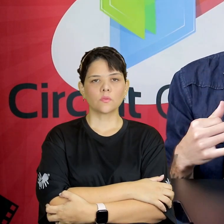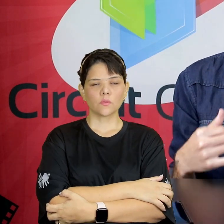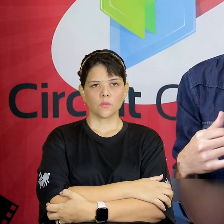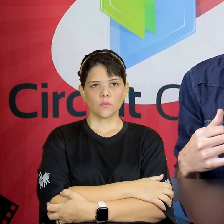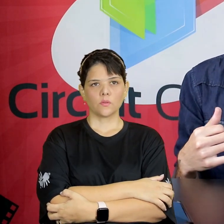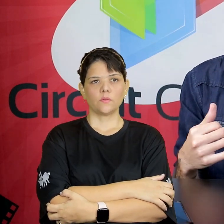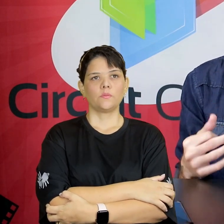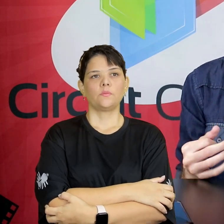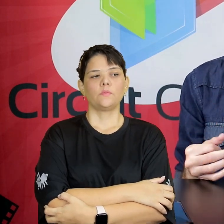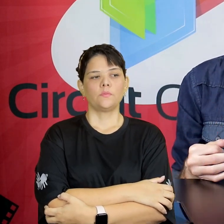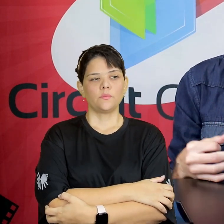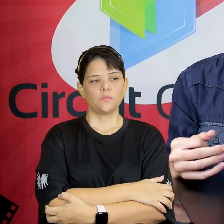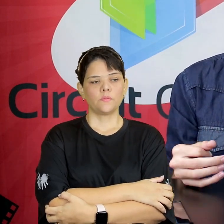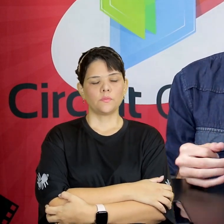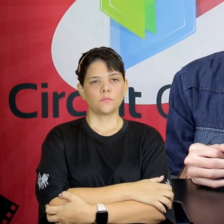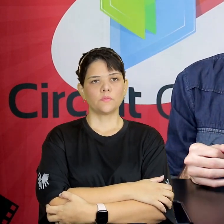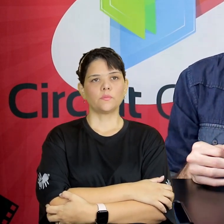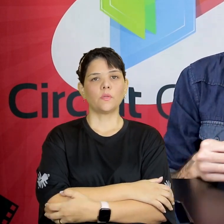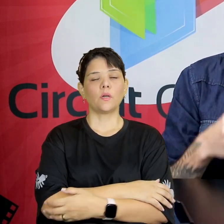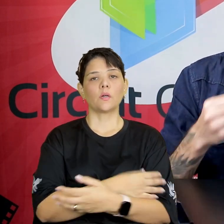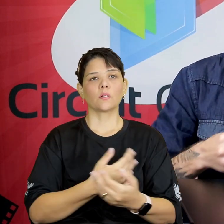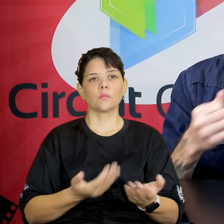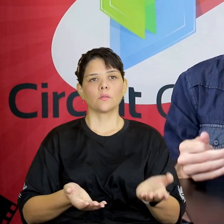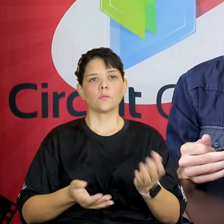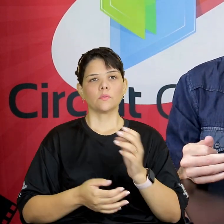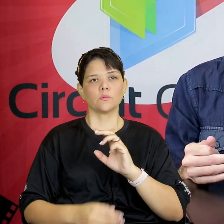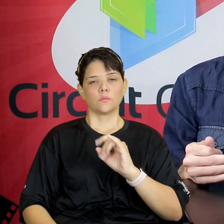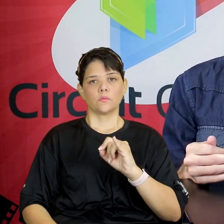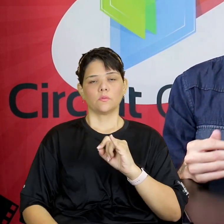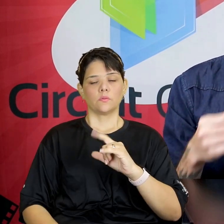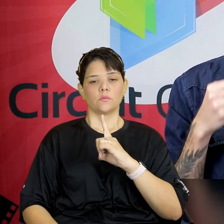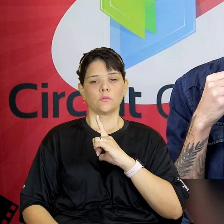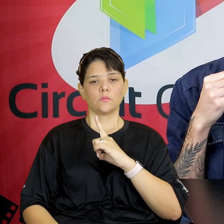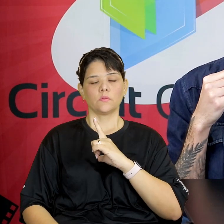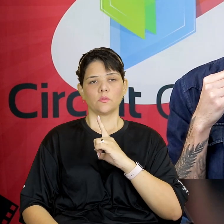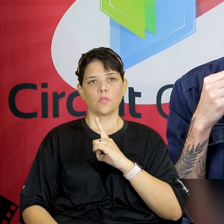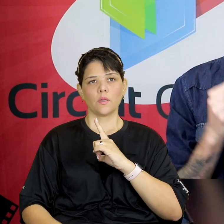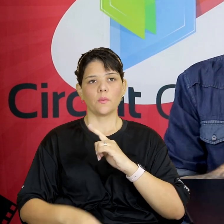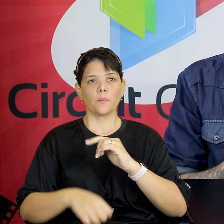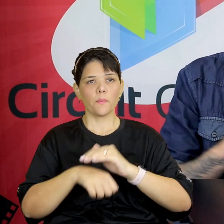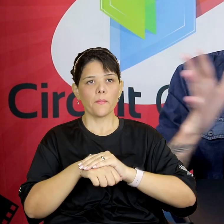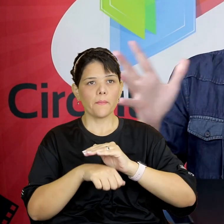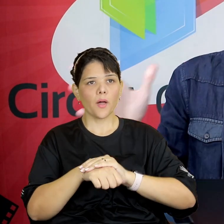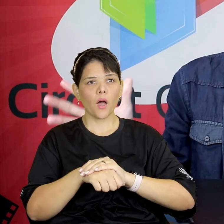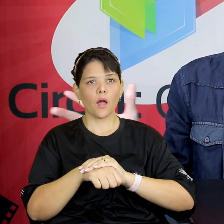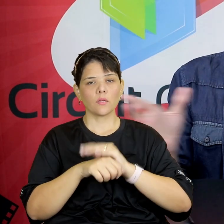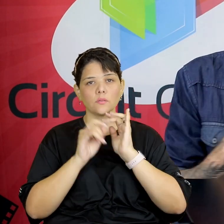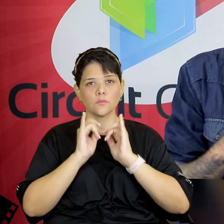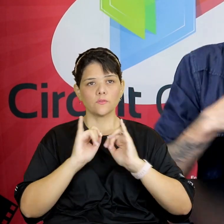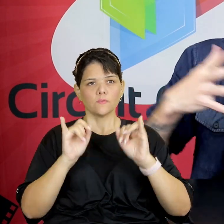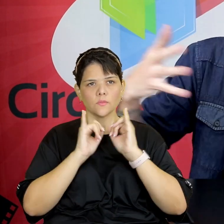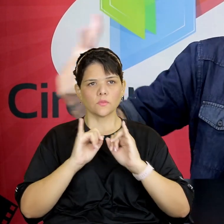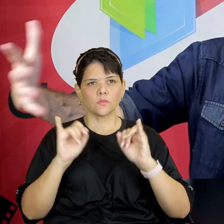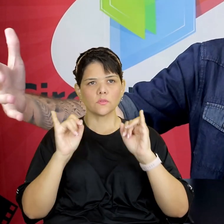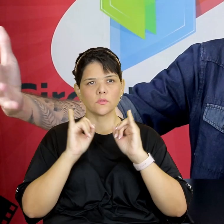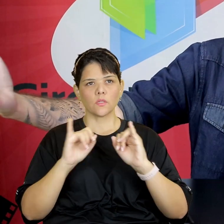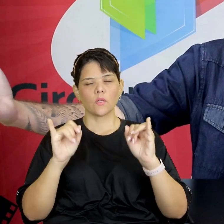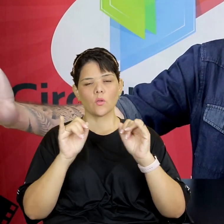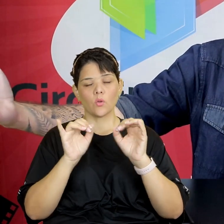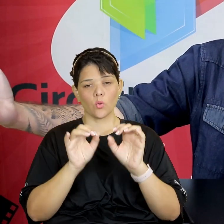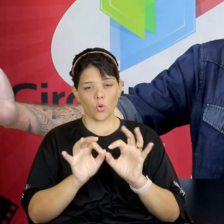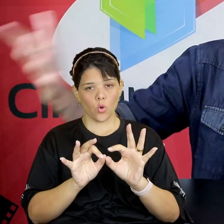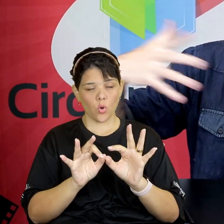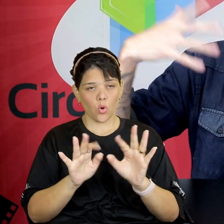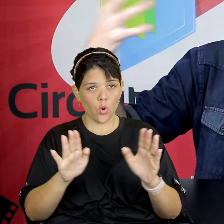não de densidade. Então, se eu tenho muita densidade, eu tenho cenas mais lentas, eu tenho cenas mais longas. Por